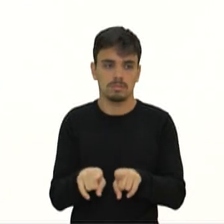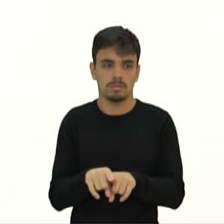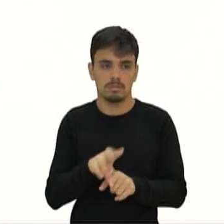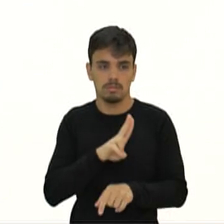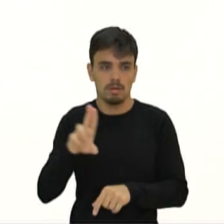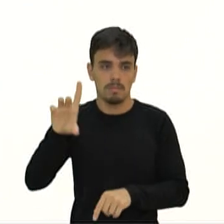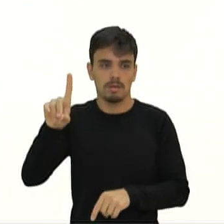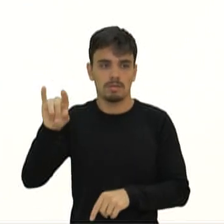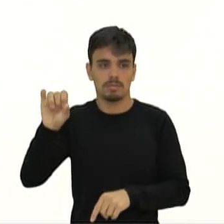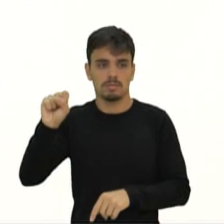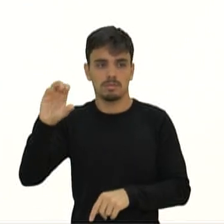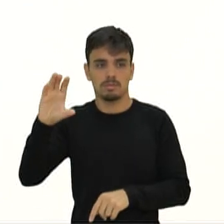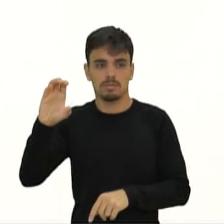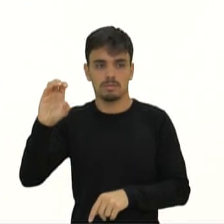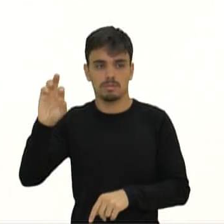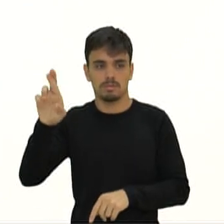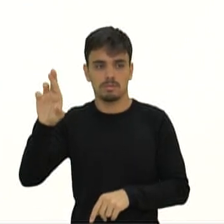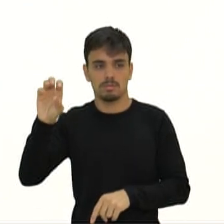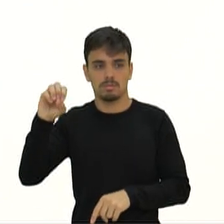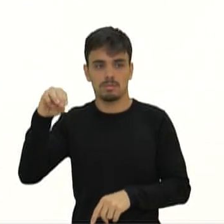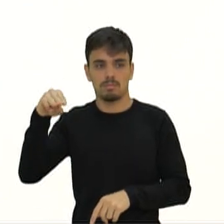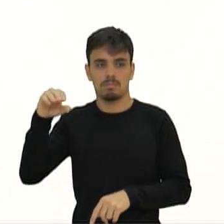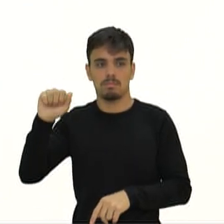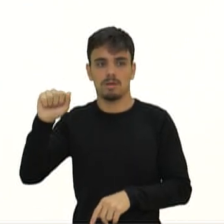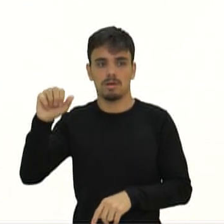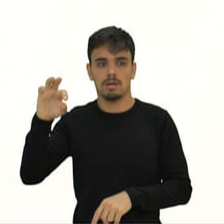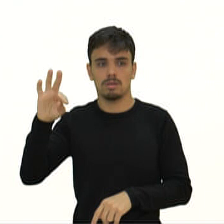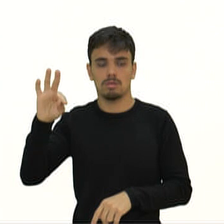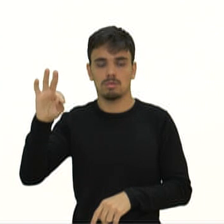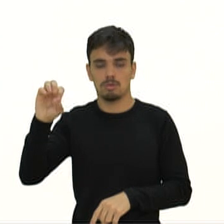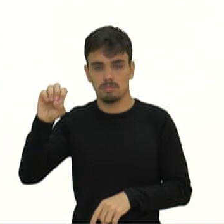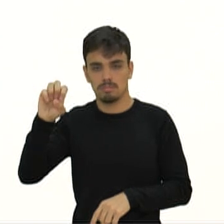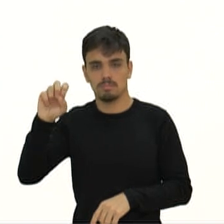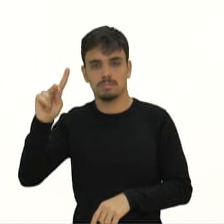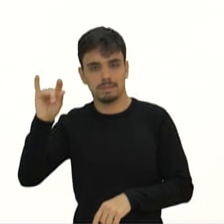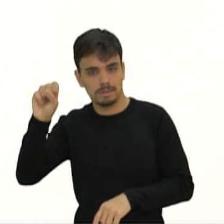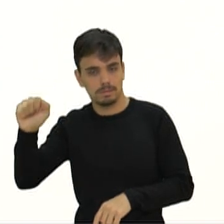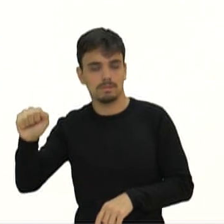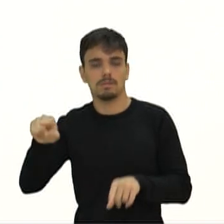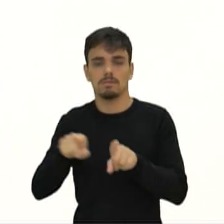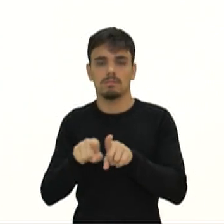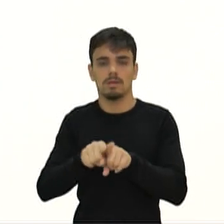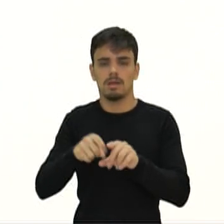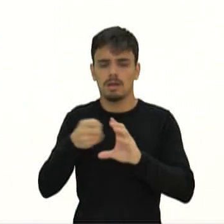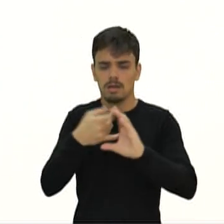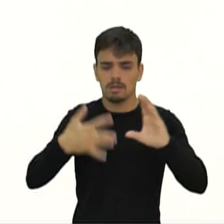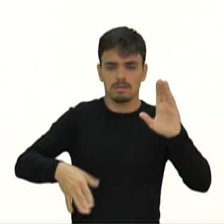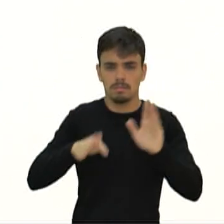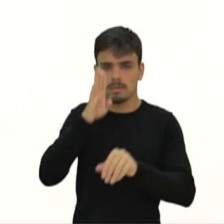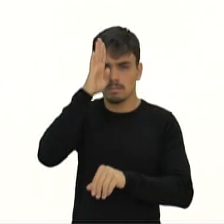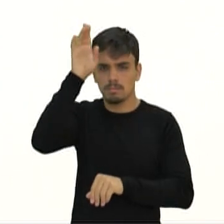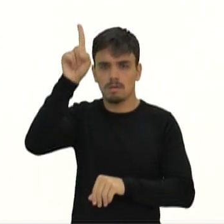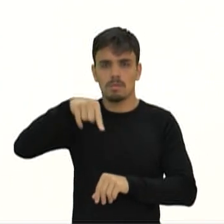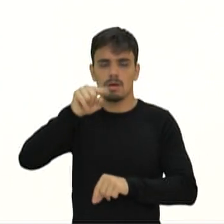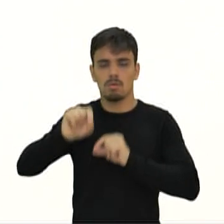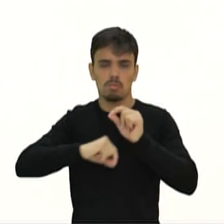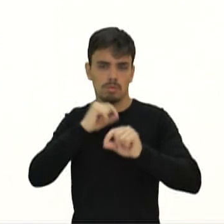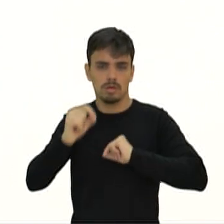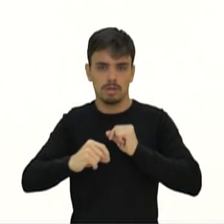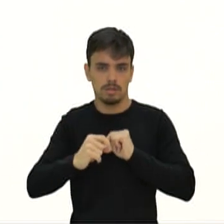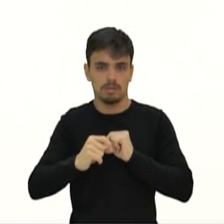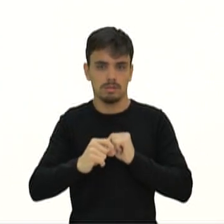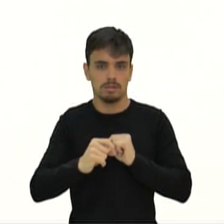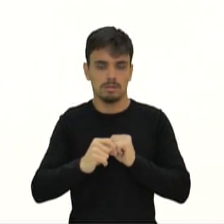discromatopsia ou discromopsia. Sua principal característica é a dificuldade de distinguir